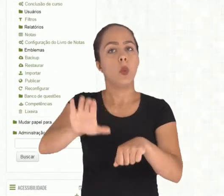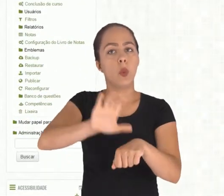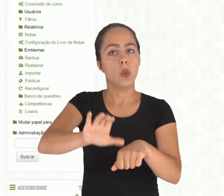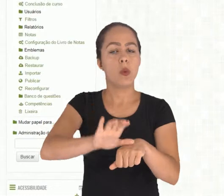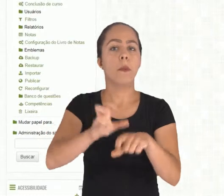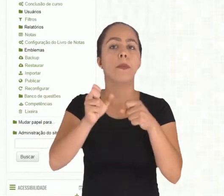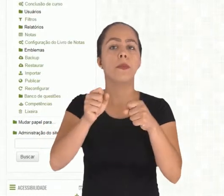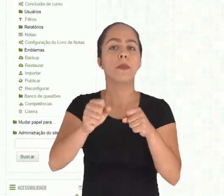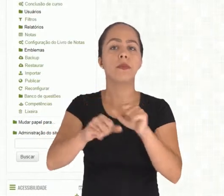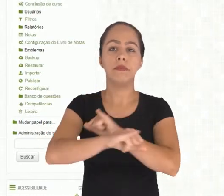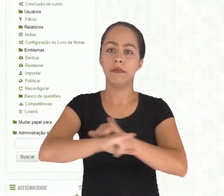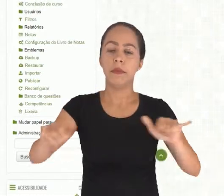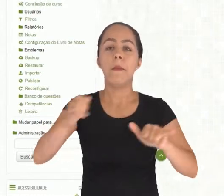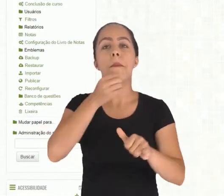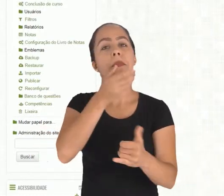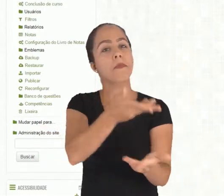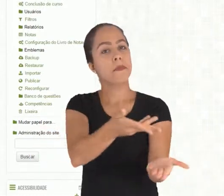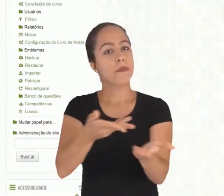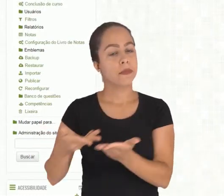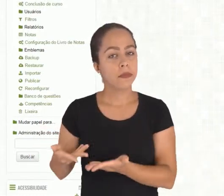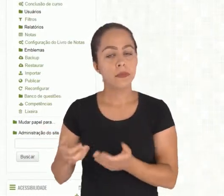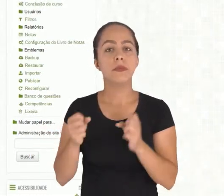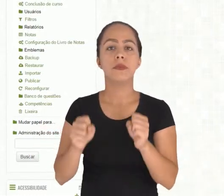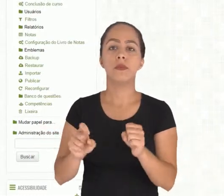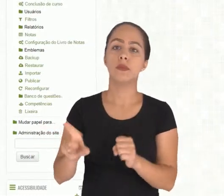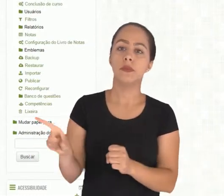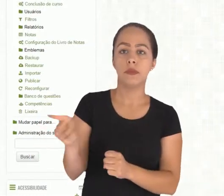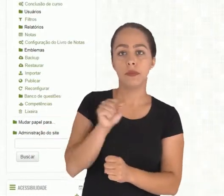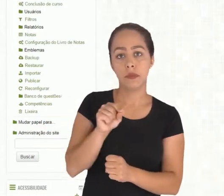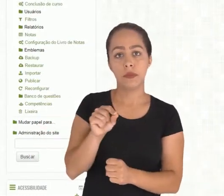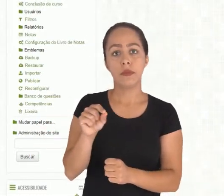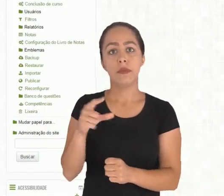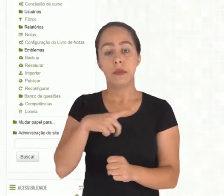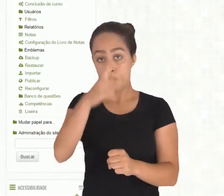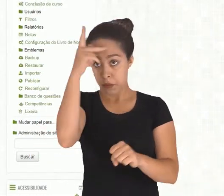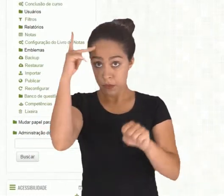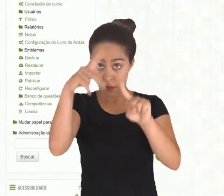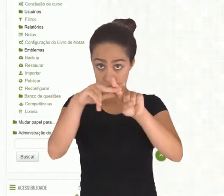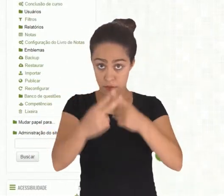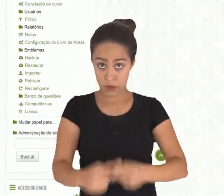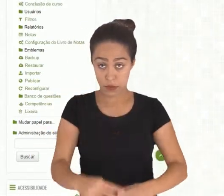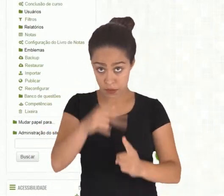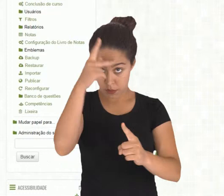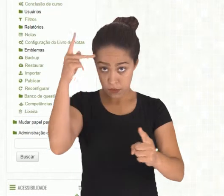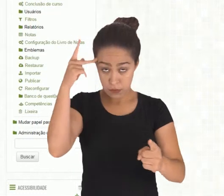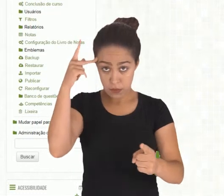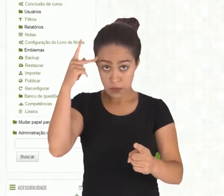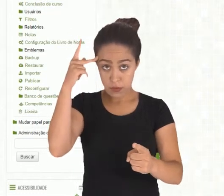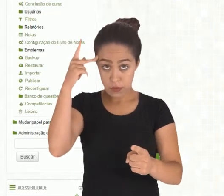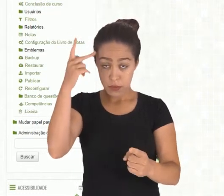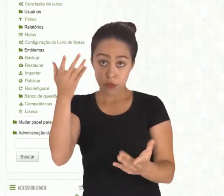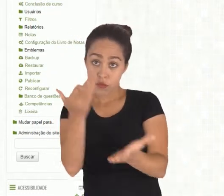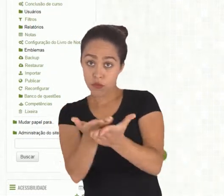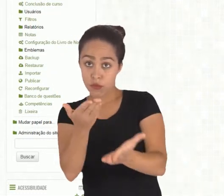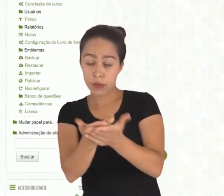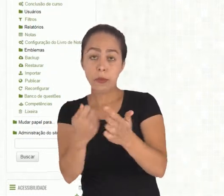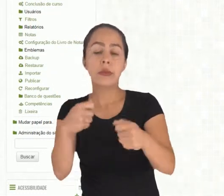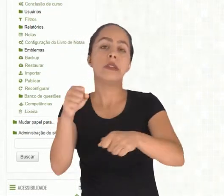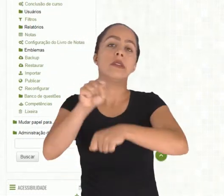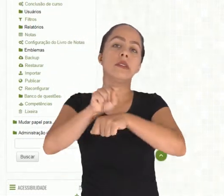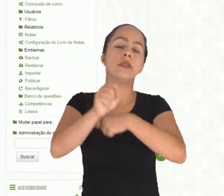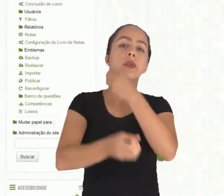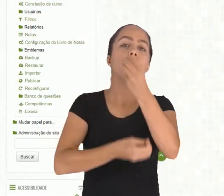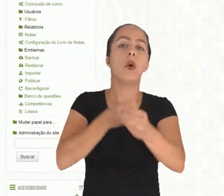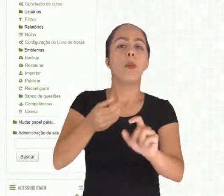mensagem de boas vindas você pode escolher configurar para que os estudantes que vão entrar têm que esperar um moderador entra na sala de